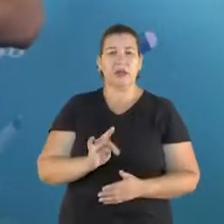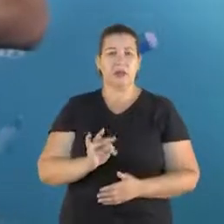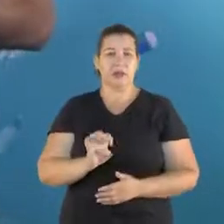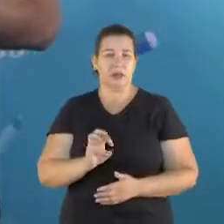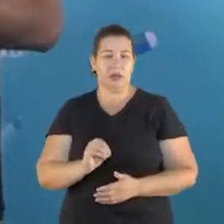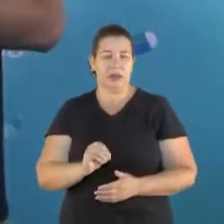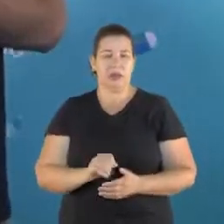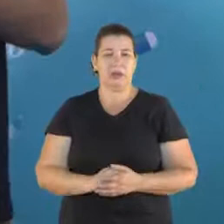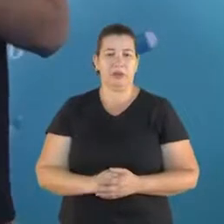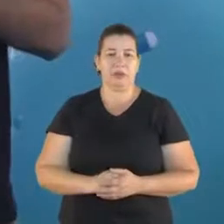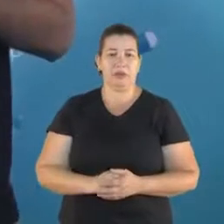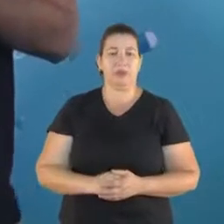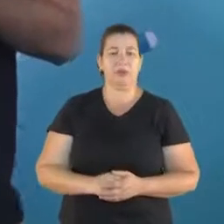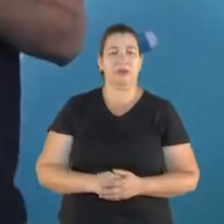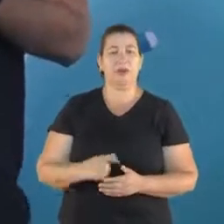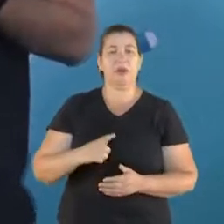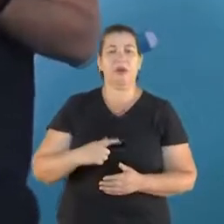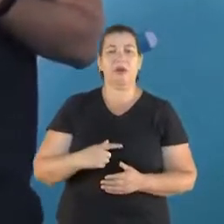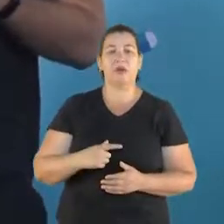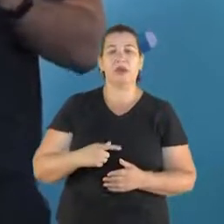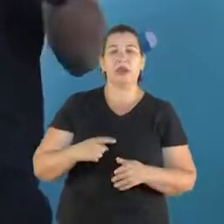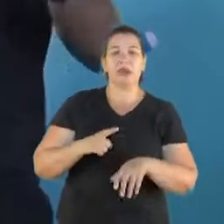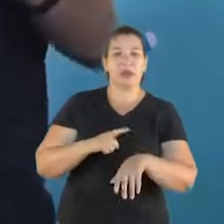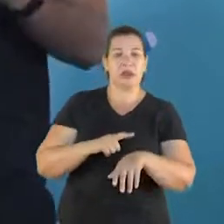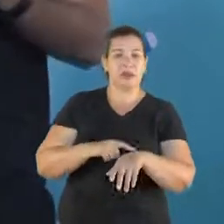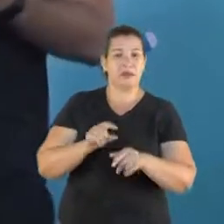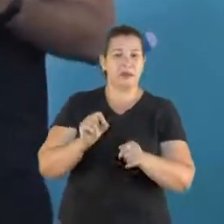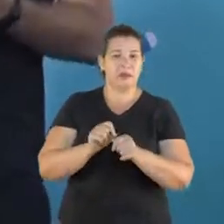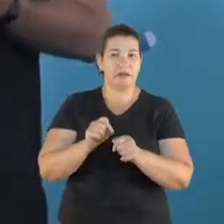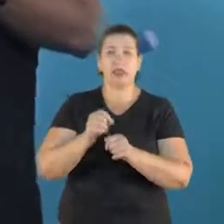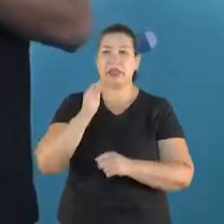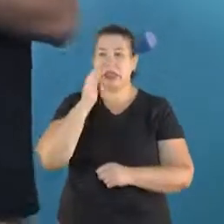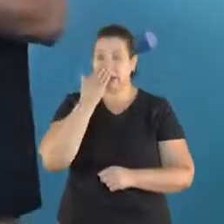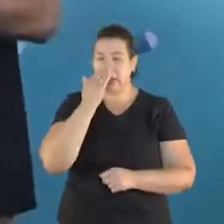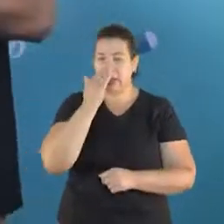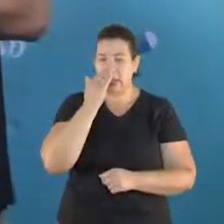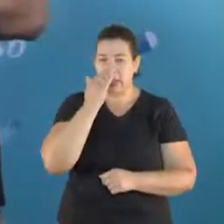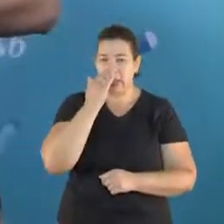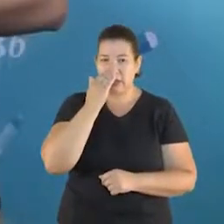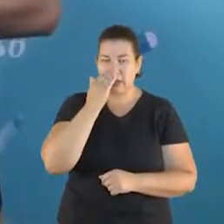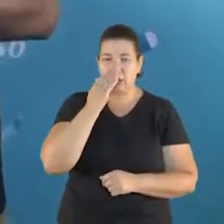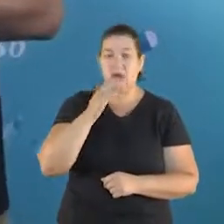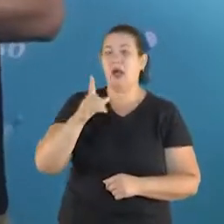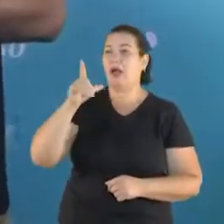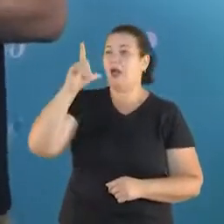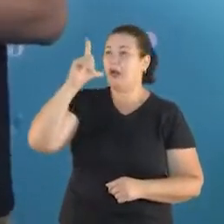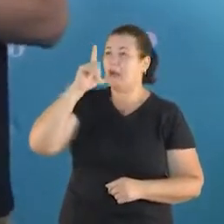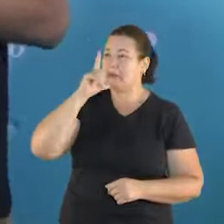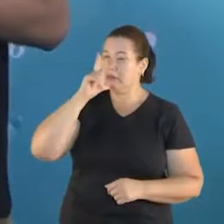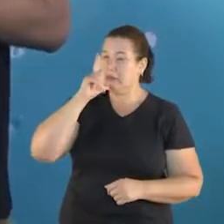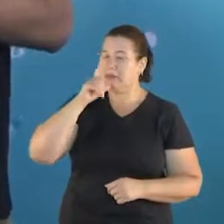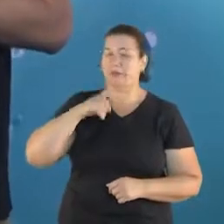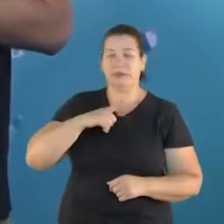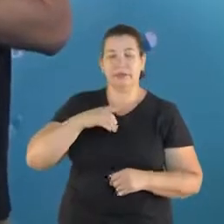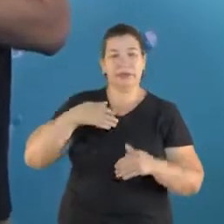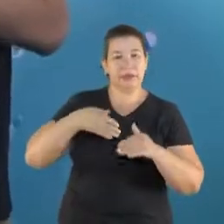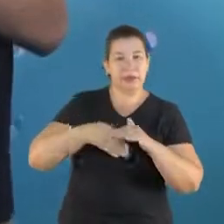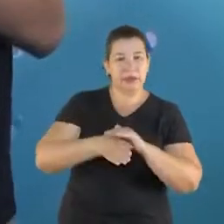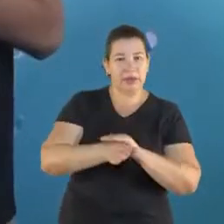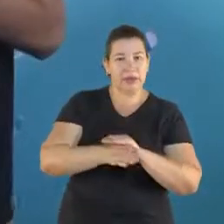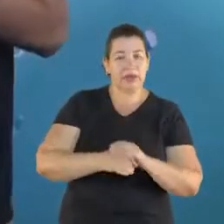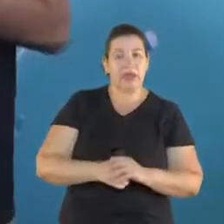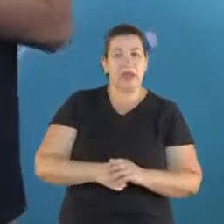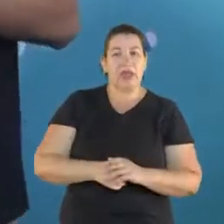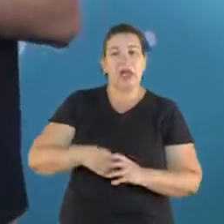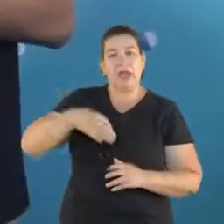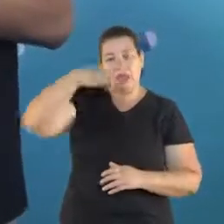útero. É o órgão por onde o pênis entra na hora da penetração e por onde o bebê sai na hora do parto. Acima da vagina fica o